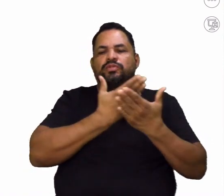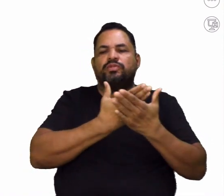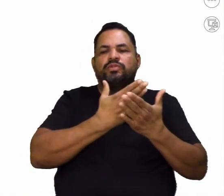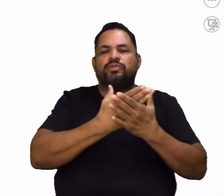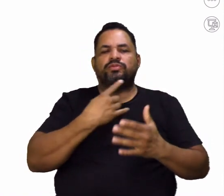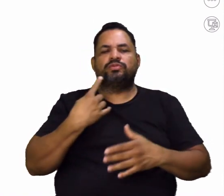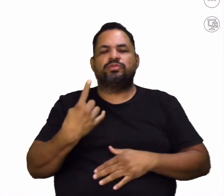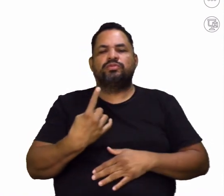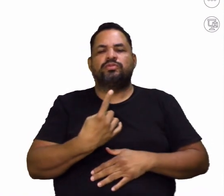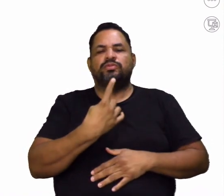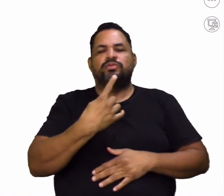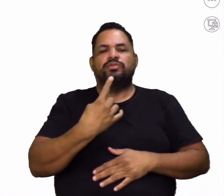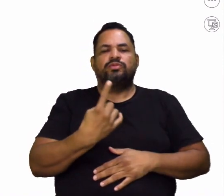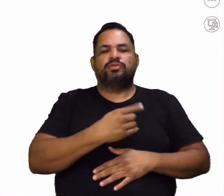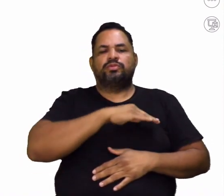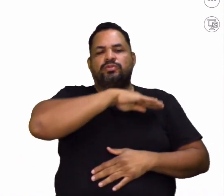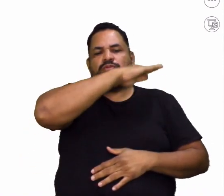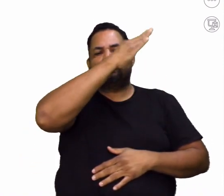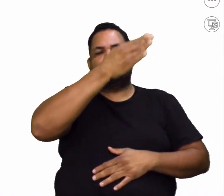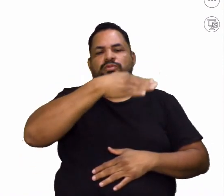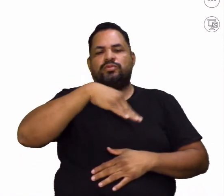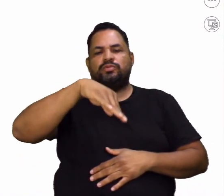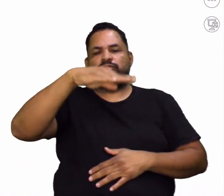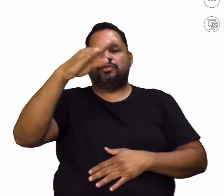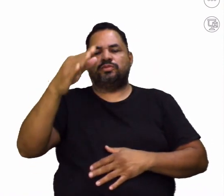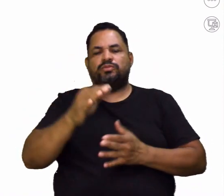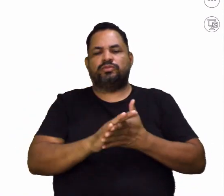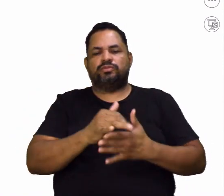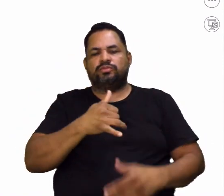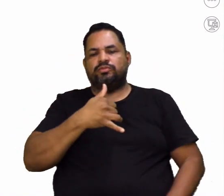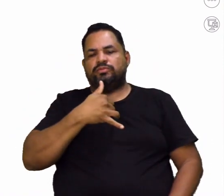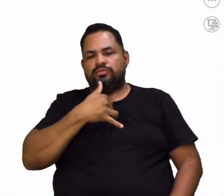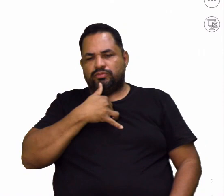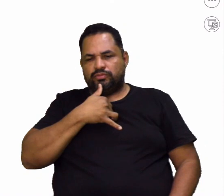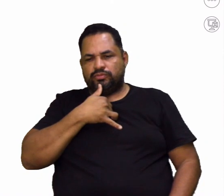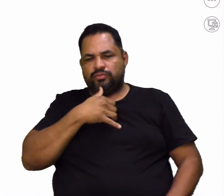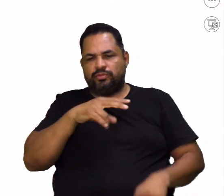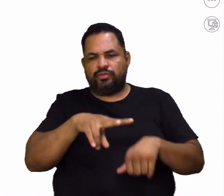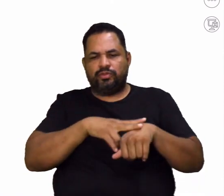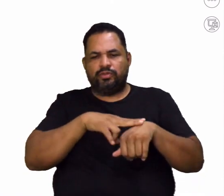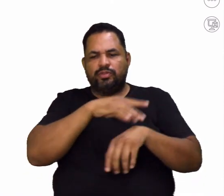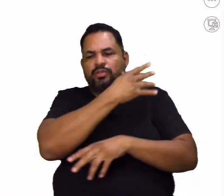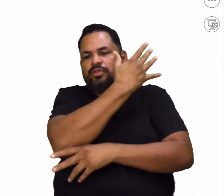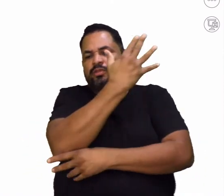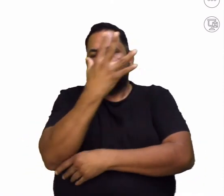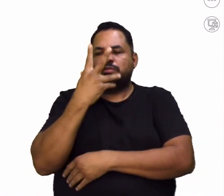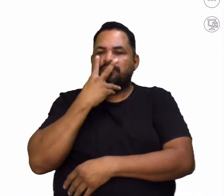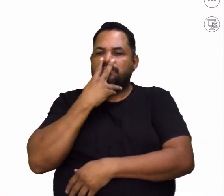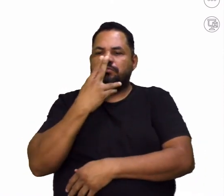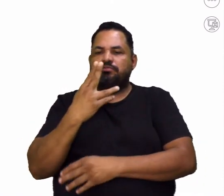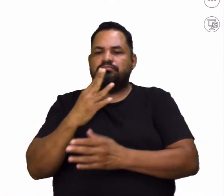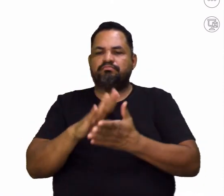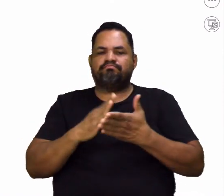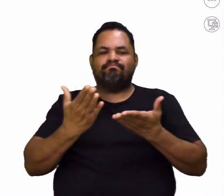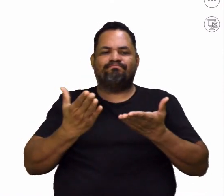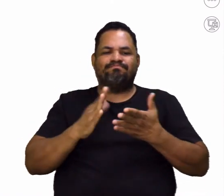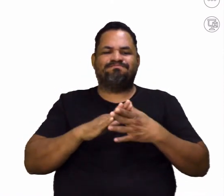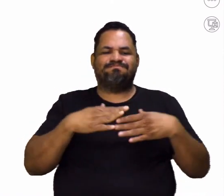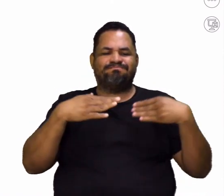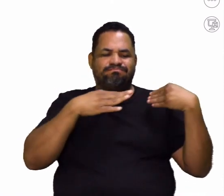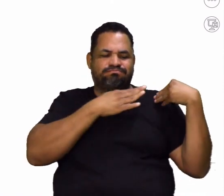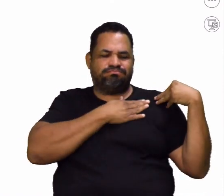altura da Cordilheira repercussão da tristeza Verde das matas pesava-me